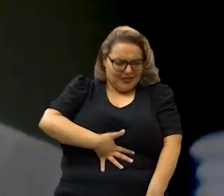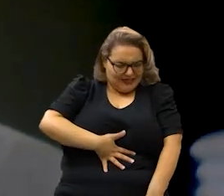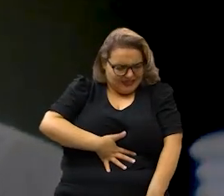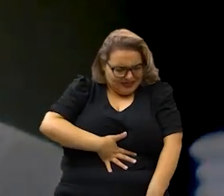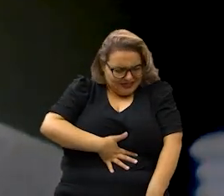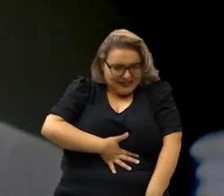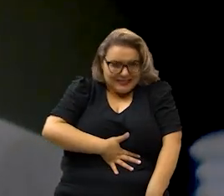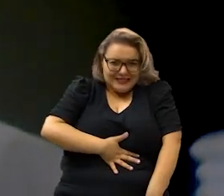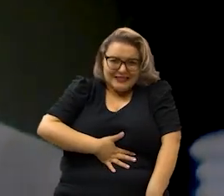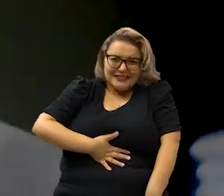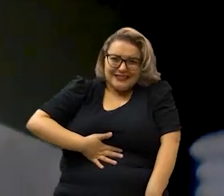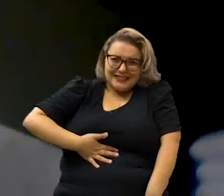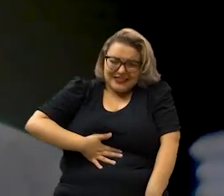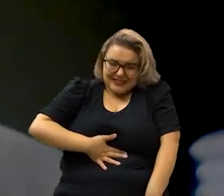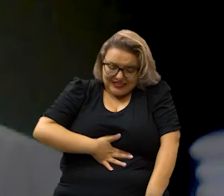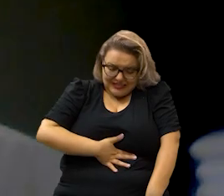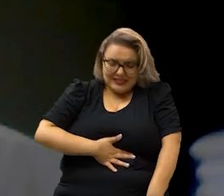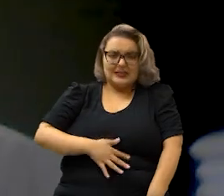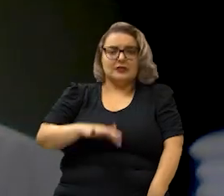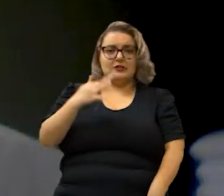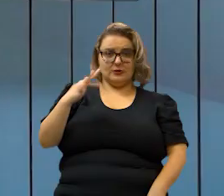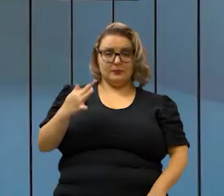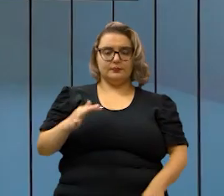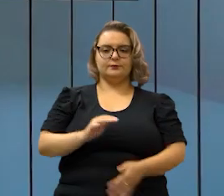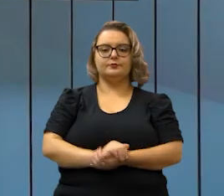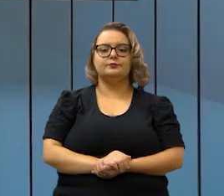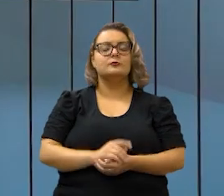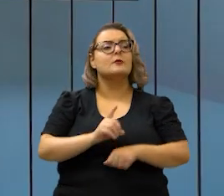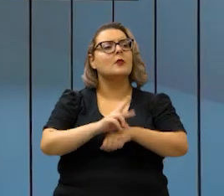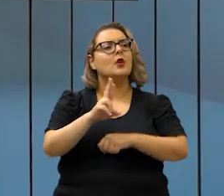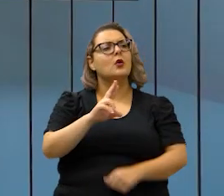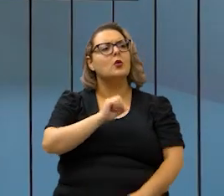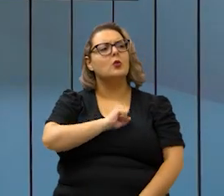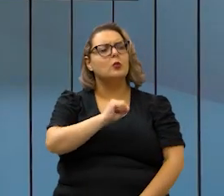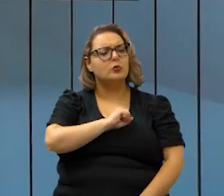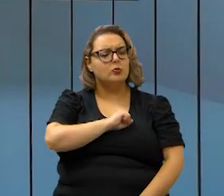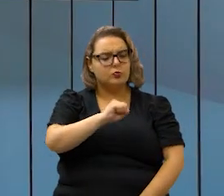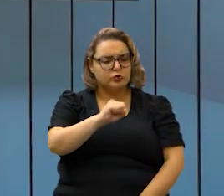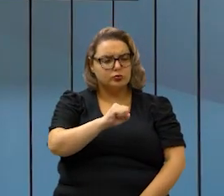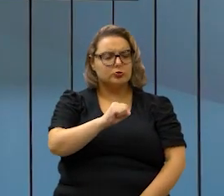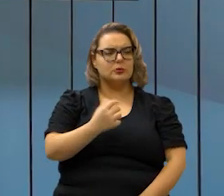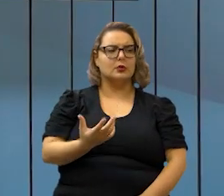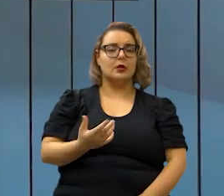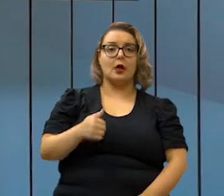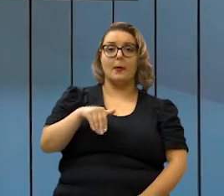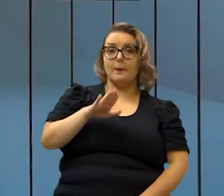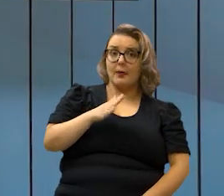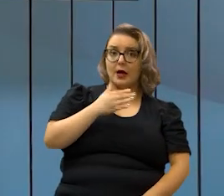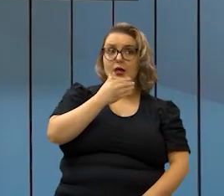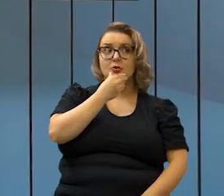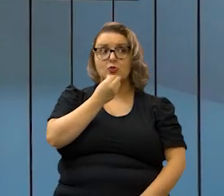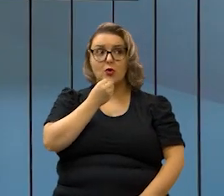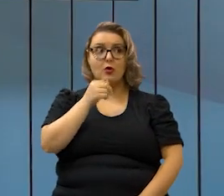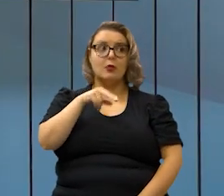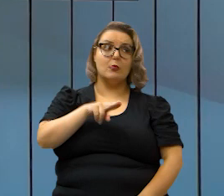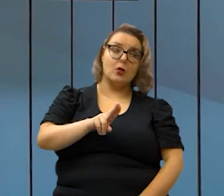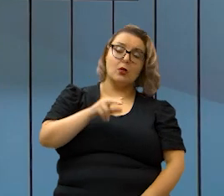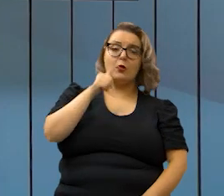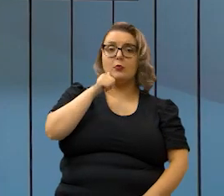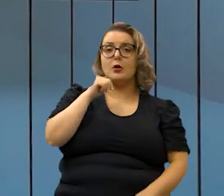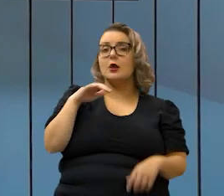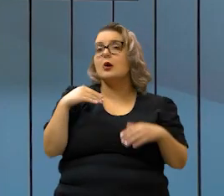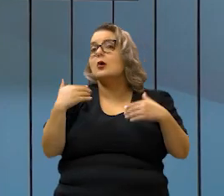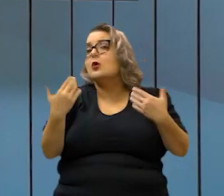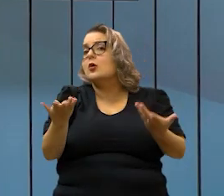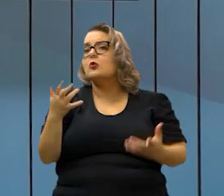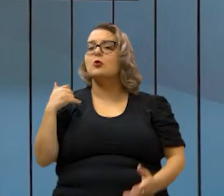a região epigástrica. Doutor, o infarto, né? Ele atinge mais homens ou mulheres? E